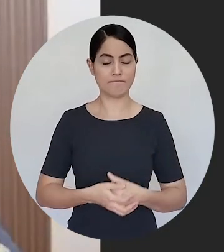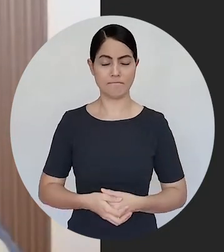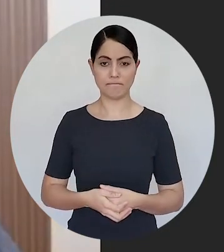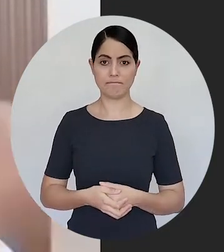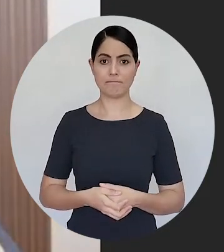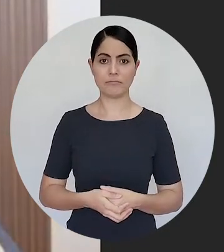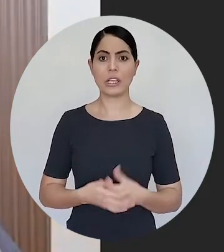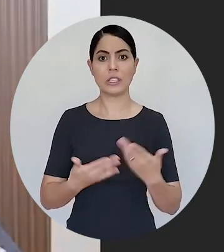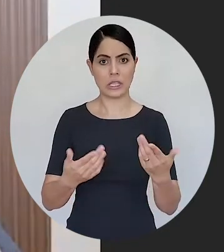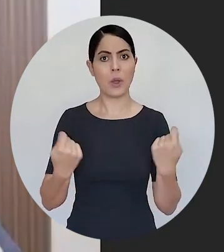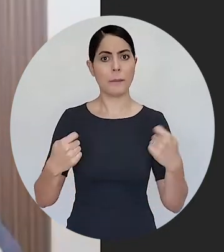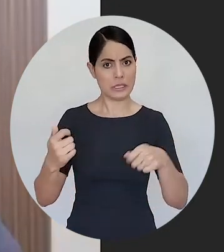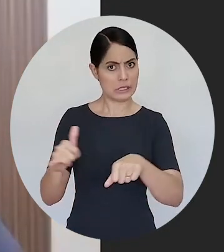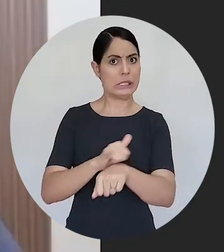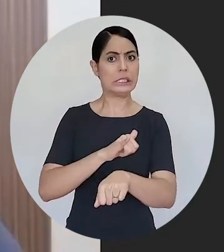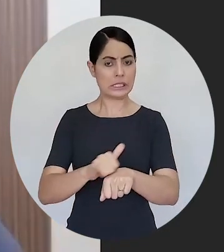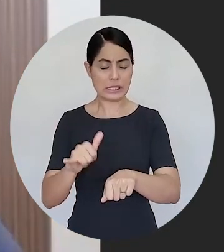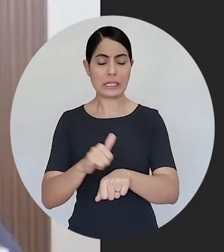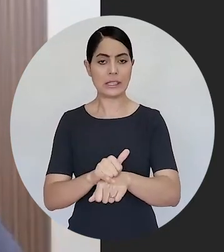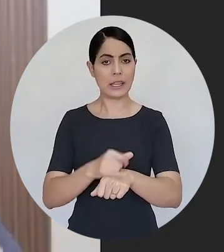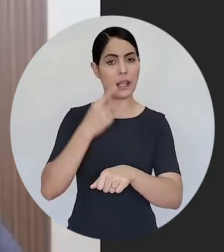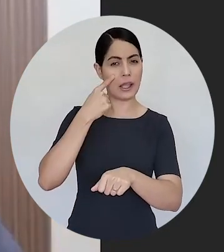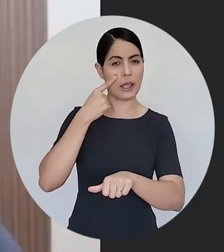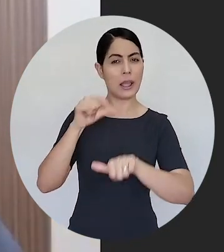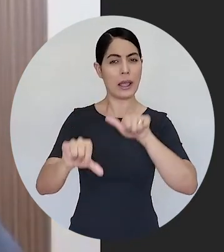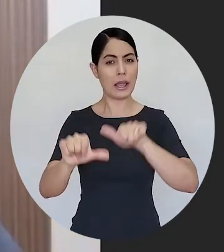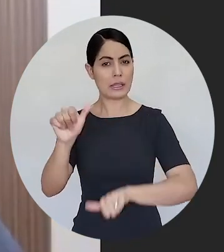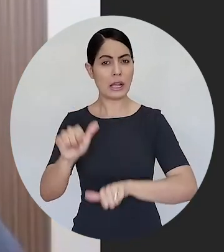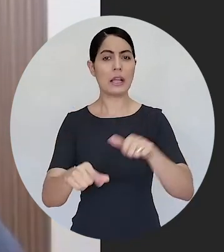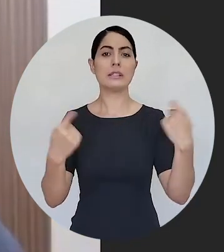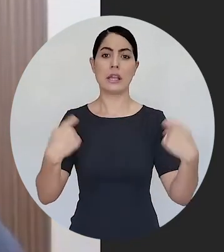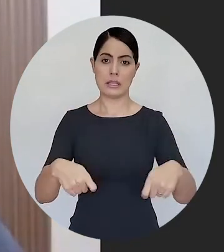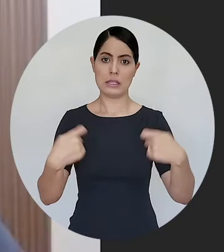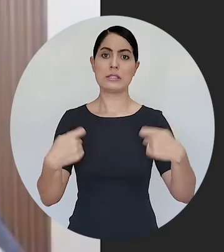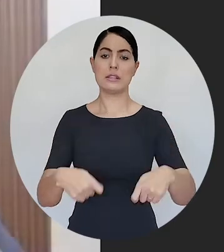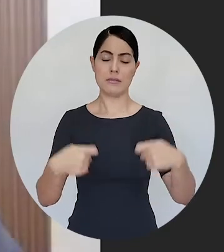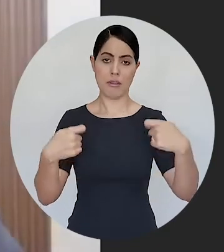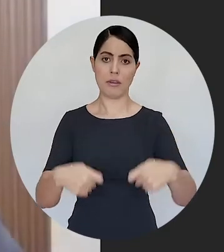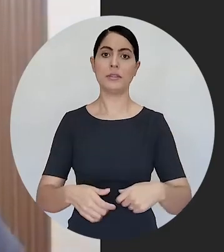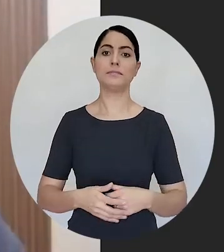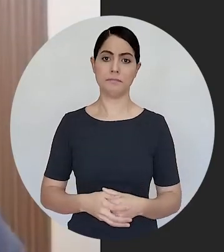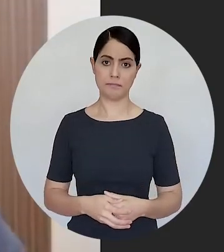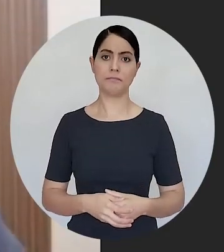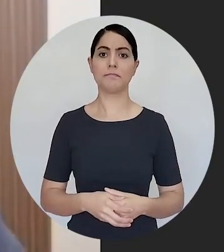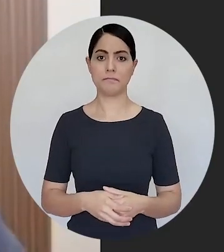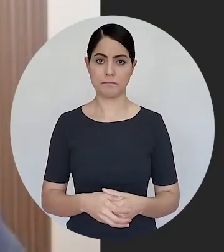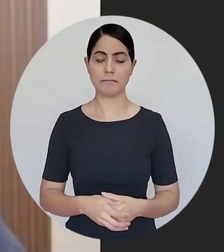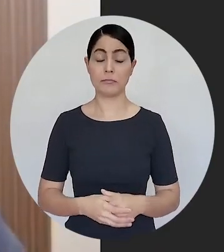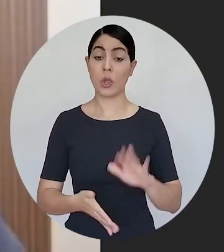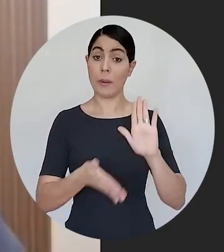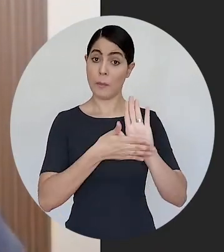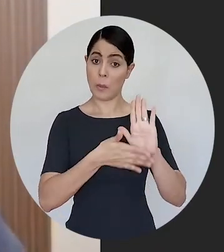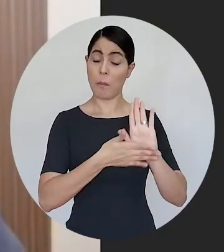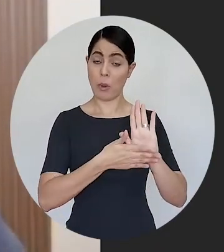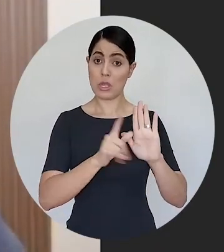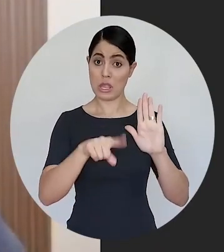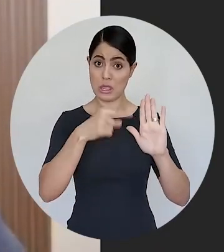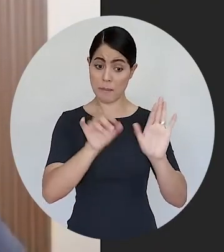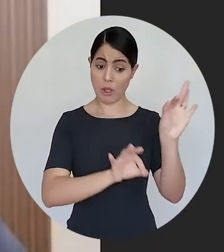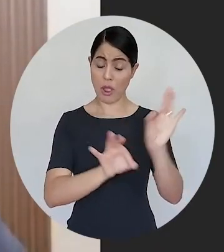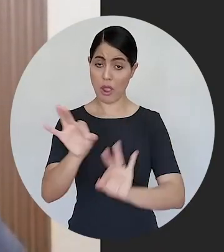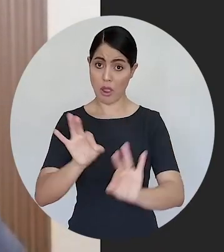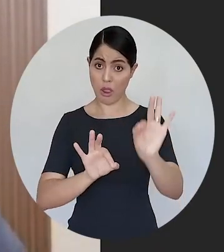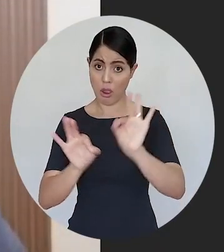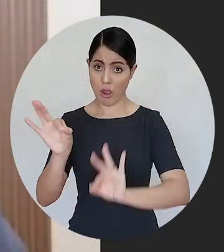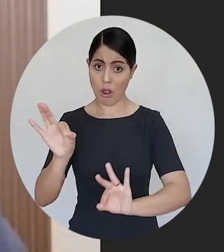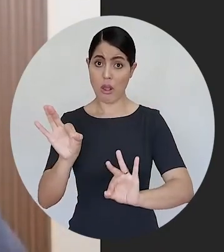anônima. Então, isso é um ponto que tem que ser analisado, ver que que a proposta